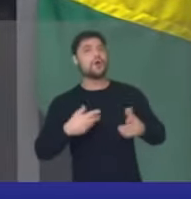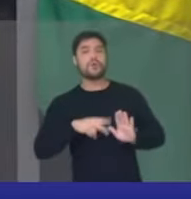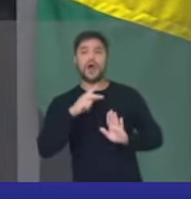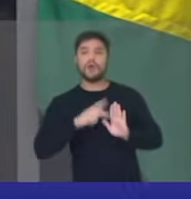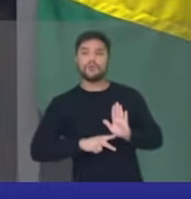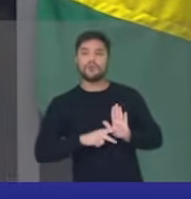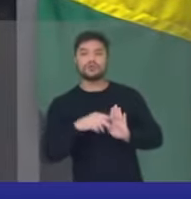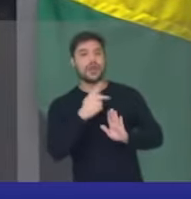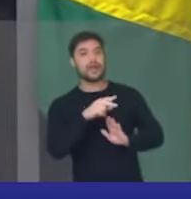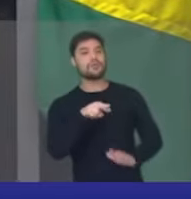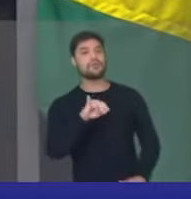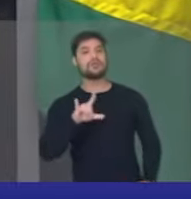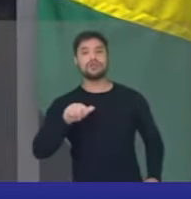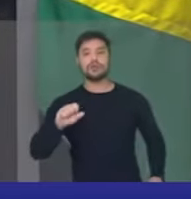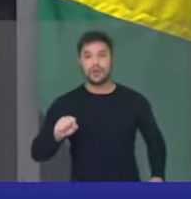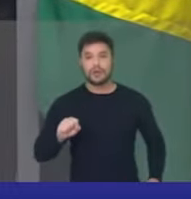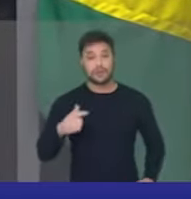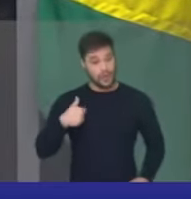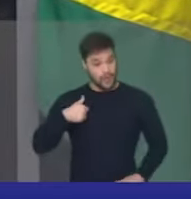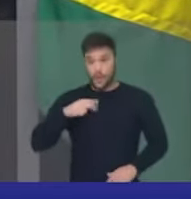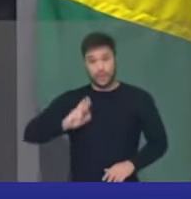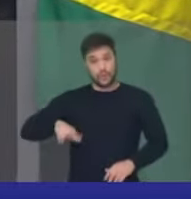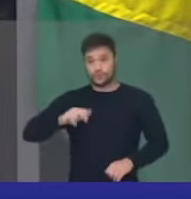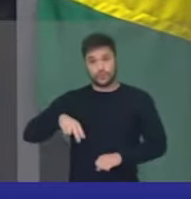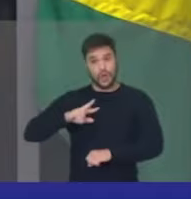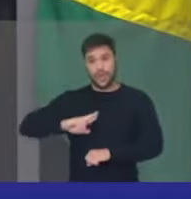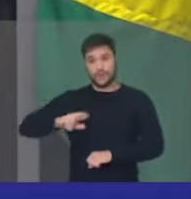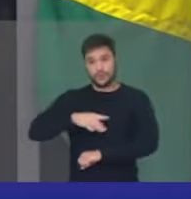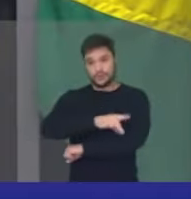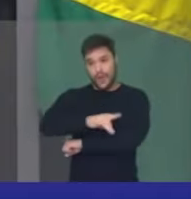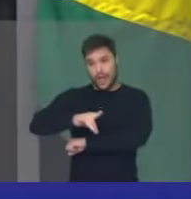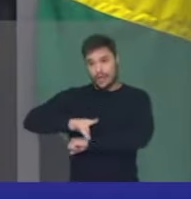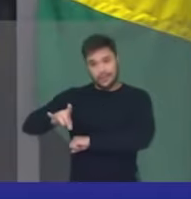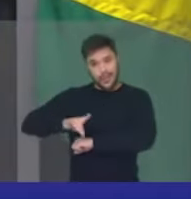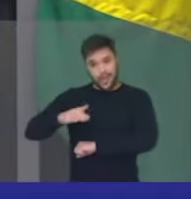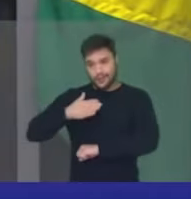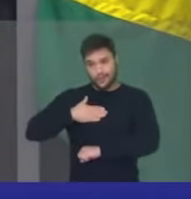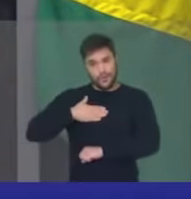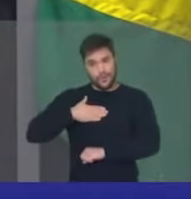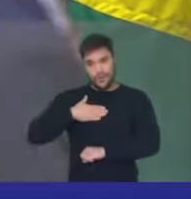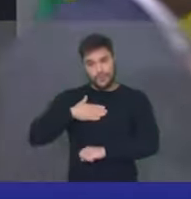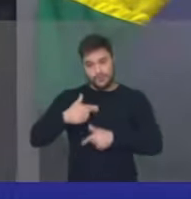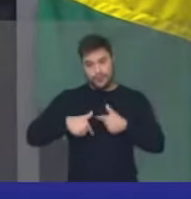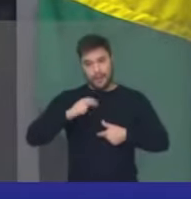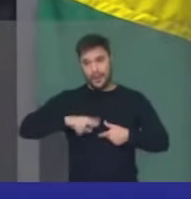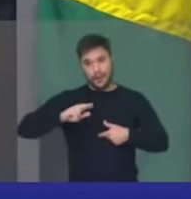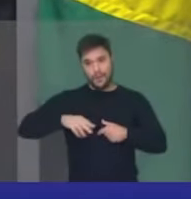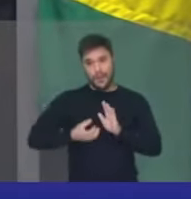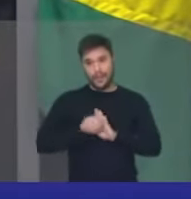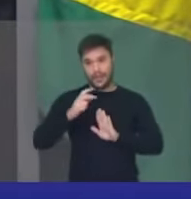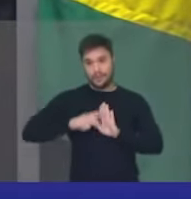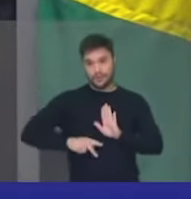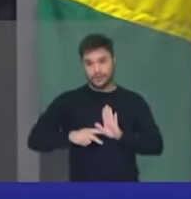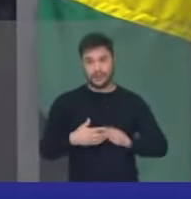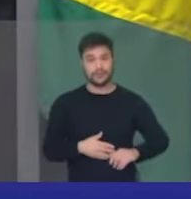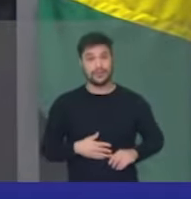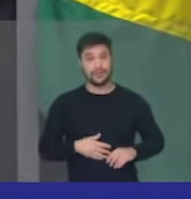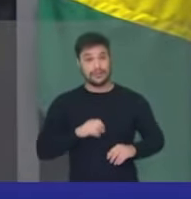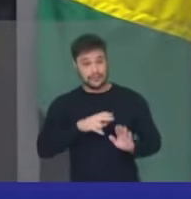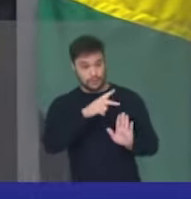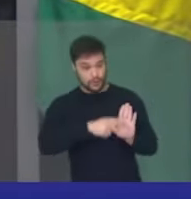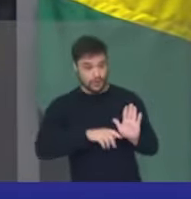Nícolas primeiro que eu não sou arquiteto eu não vivo de projeto e segundo se projeto de fato projeto por projeto mudasse esse